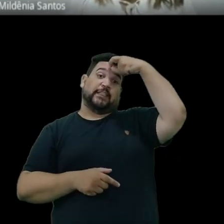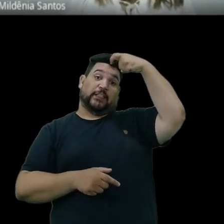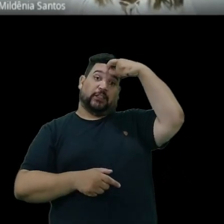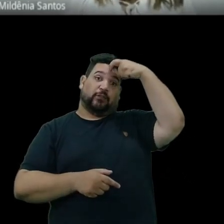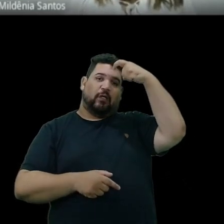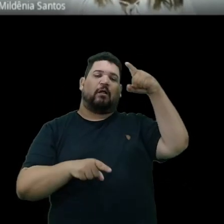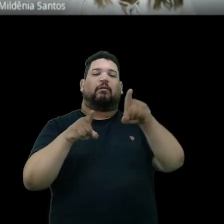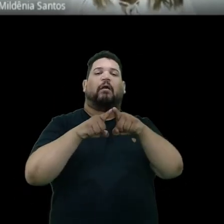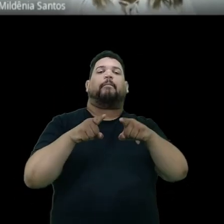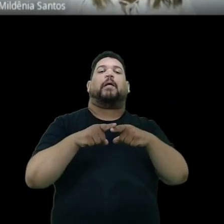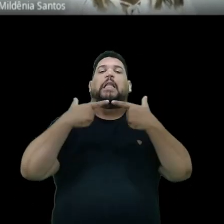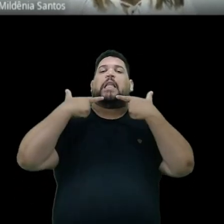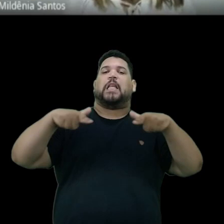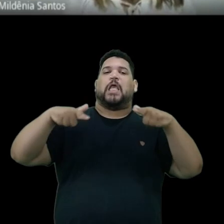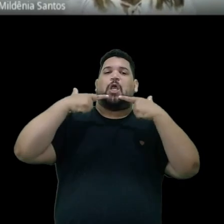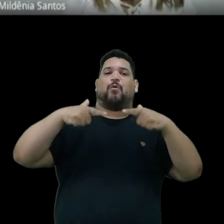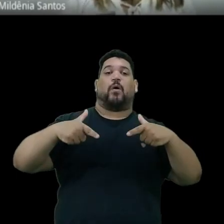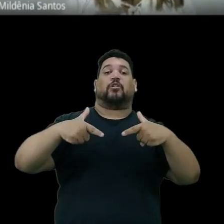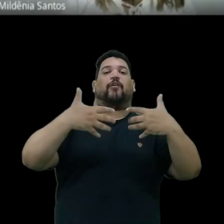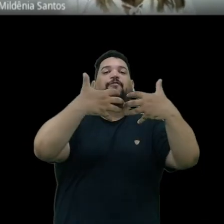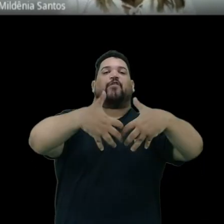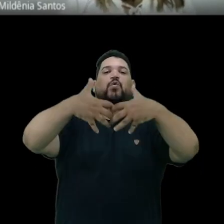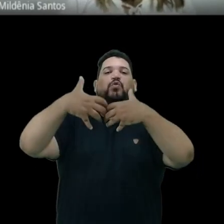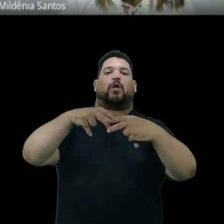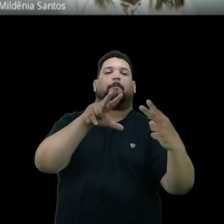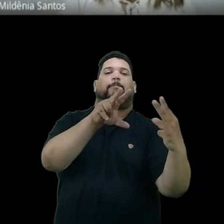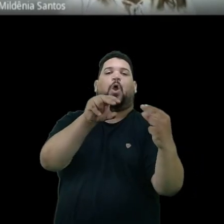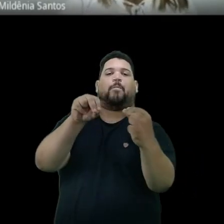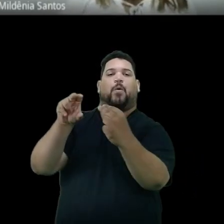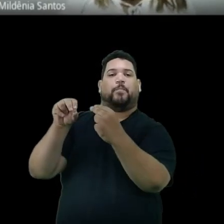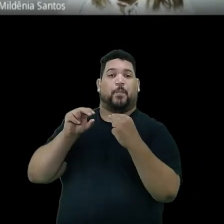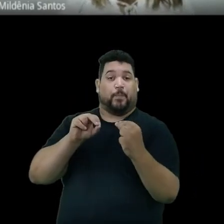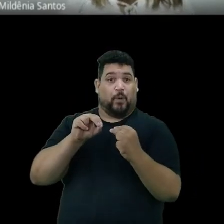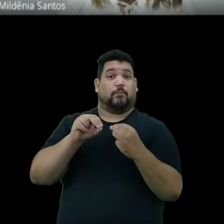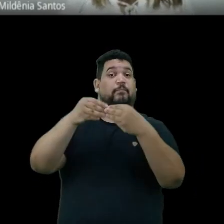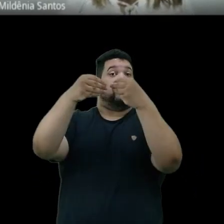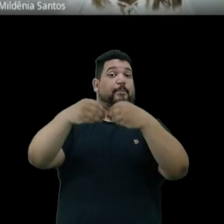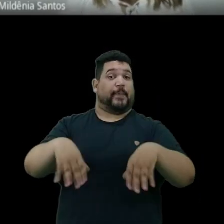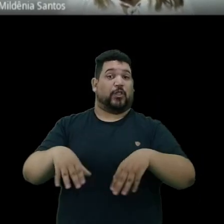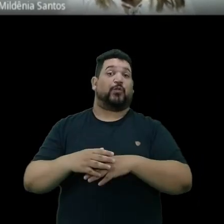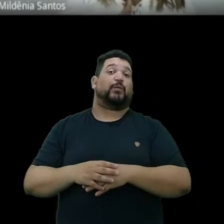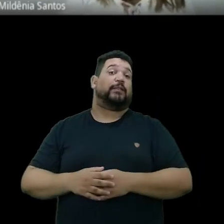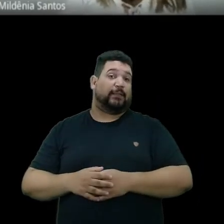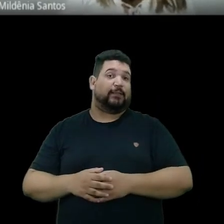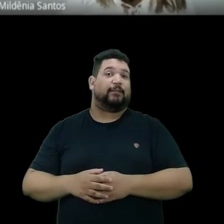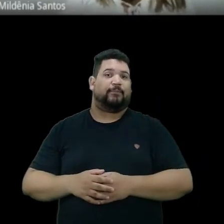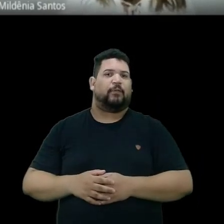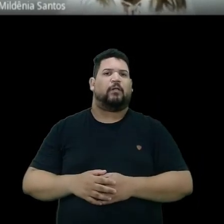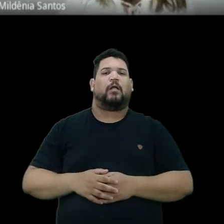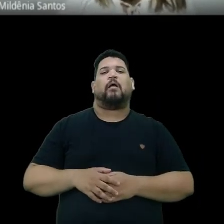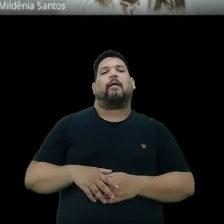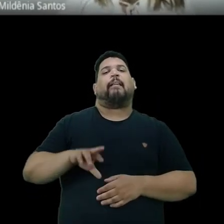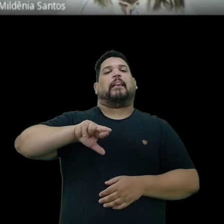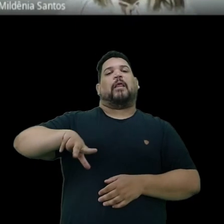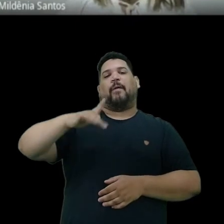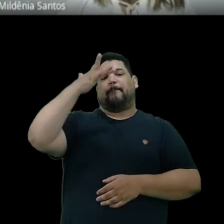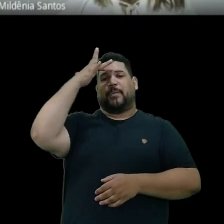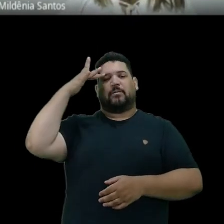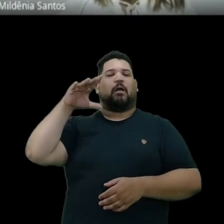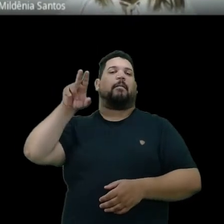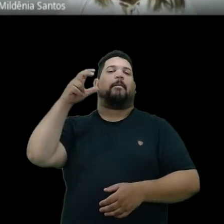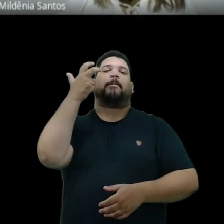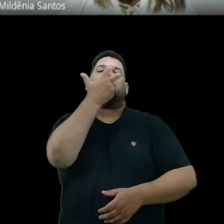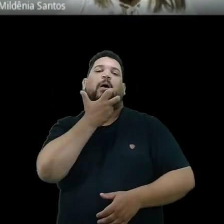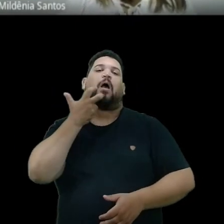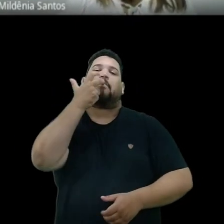linguagem funcional. O que é essa linguagem funcional? Não basta o indivíduo falar, ele tem que